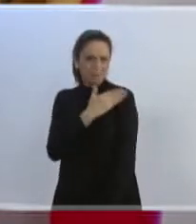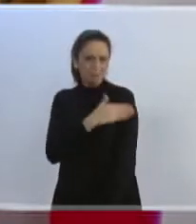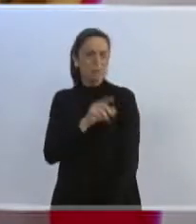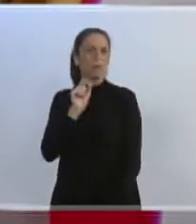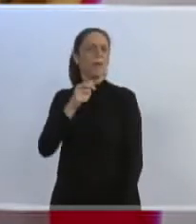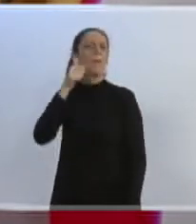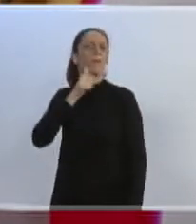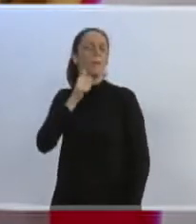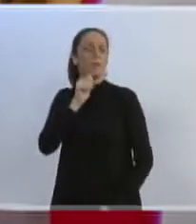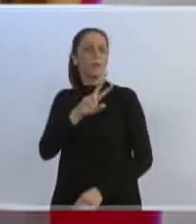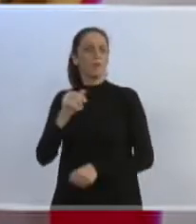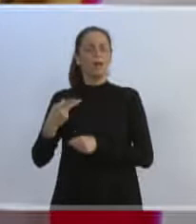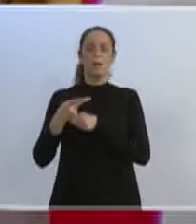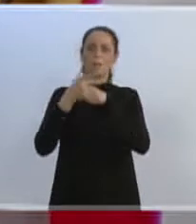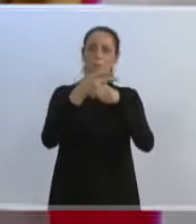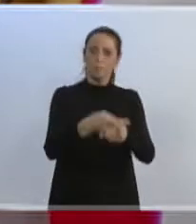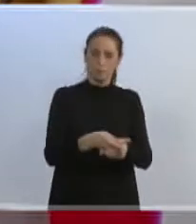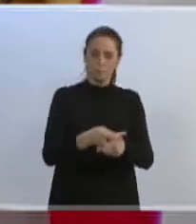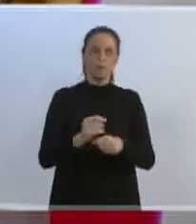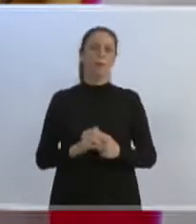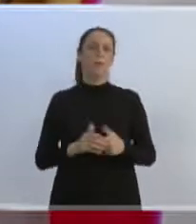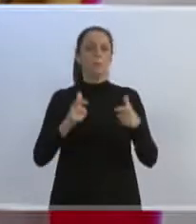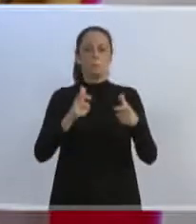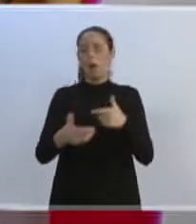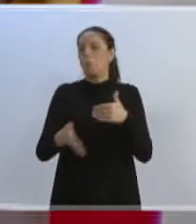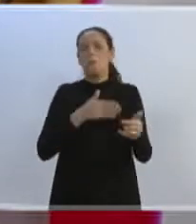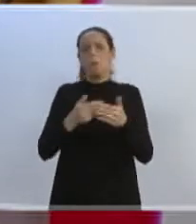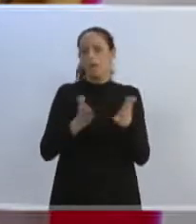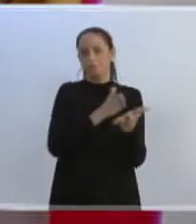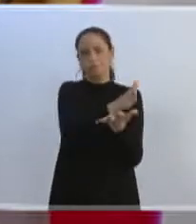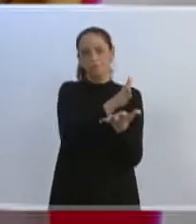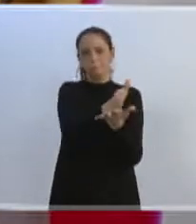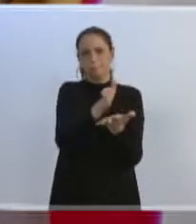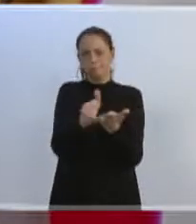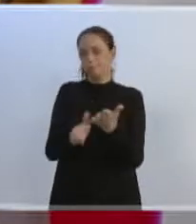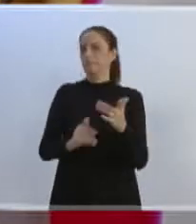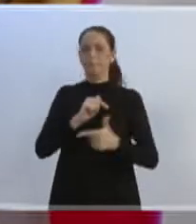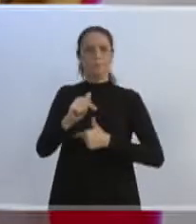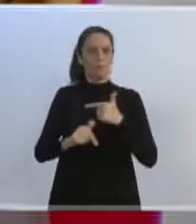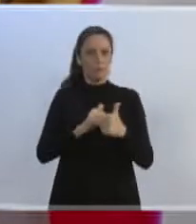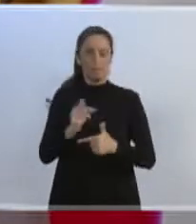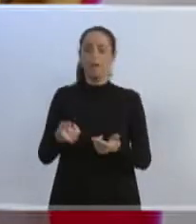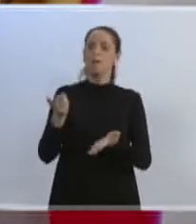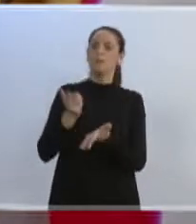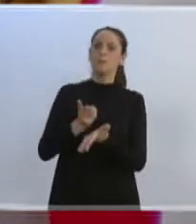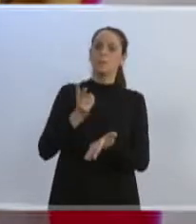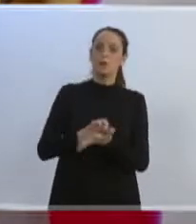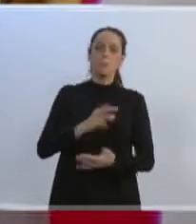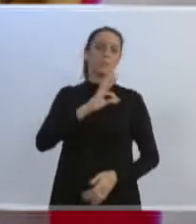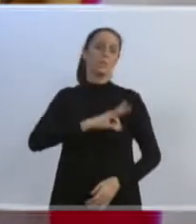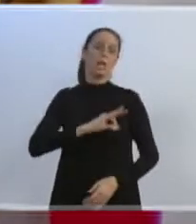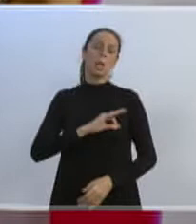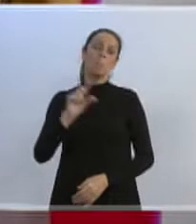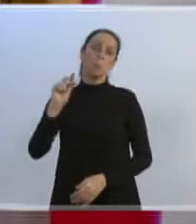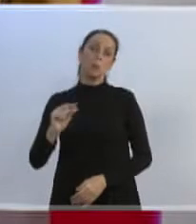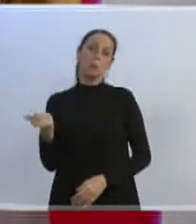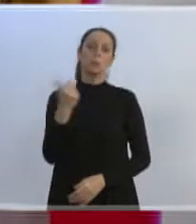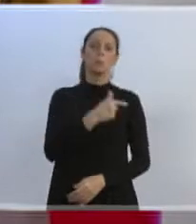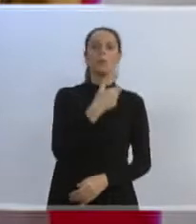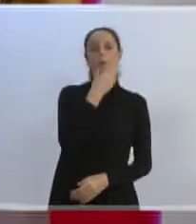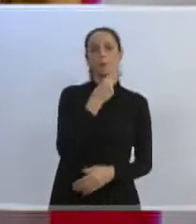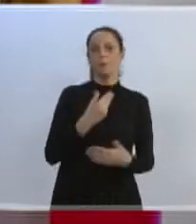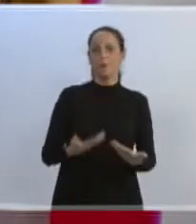um espaço em todo o segmento de trabalho, na sociedade de uma forma geral, sempre o salário menor do que o sexo